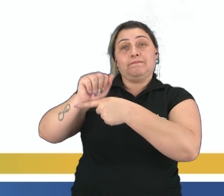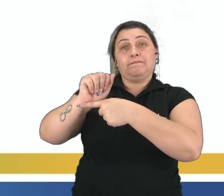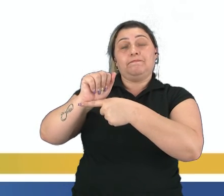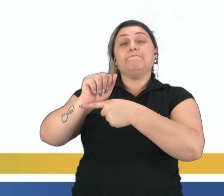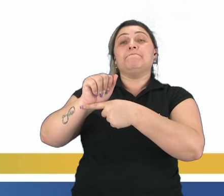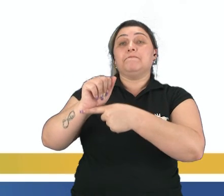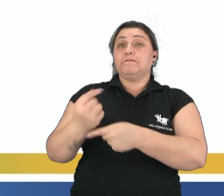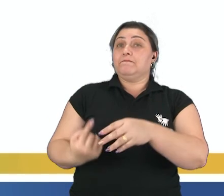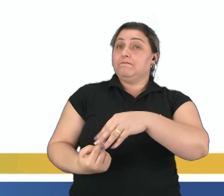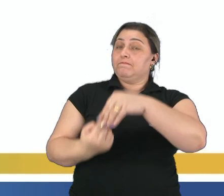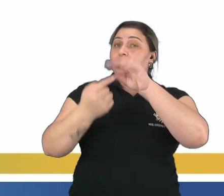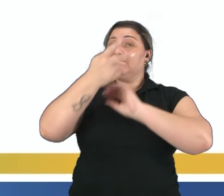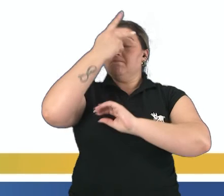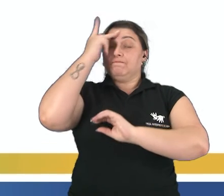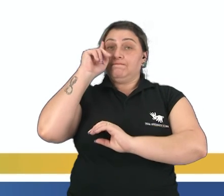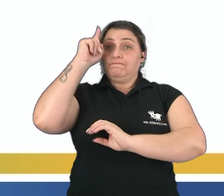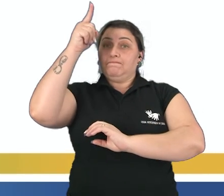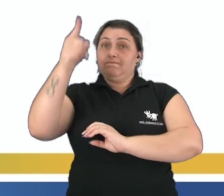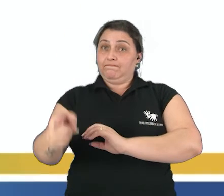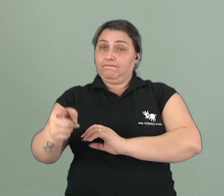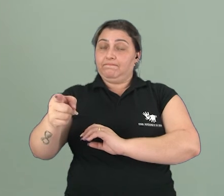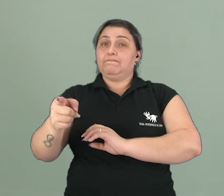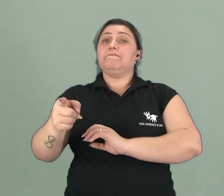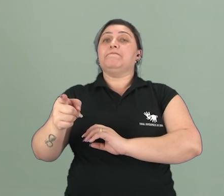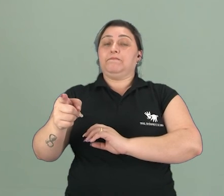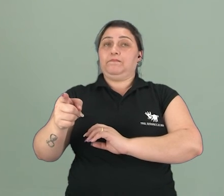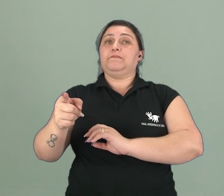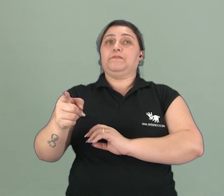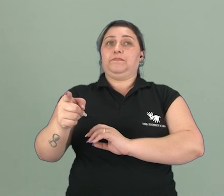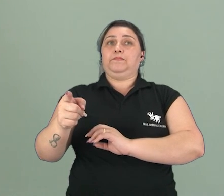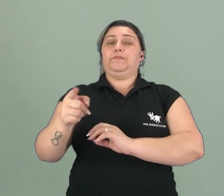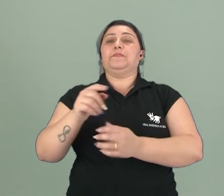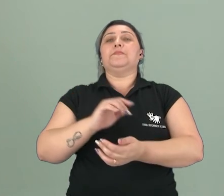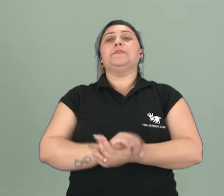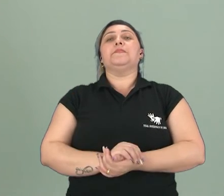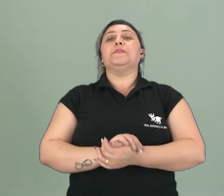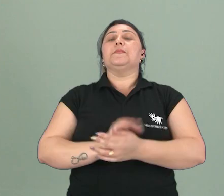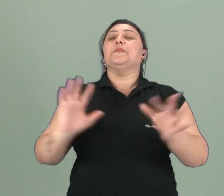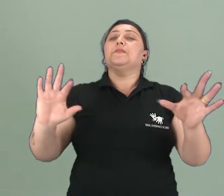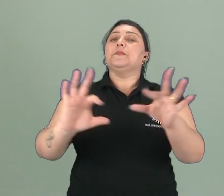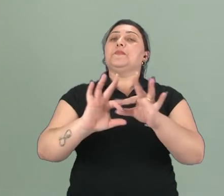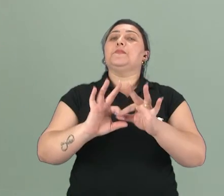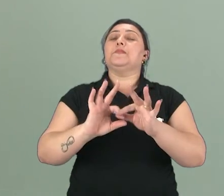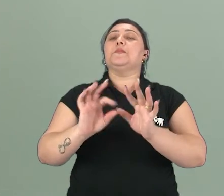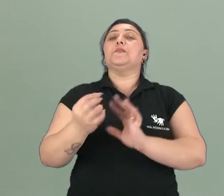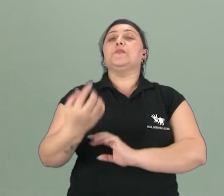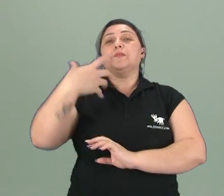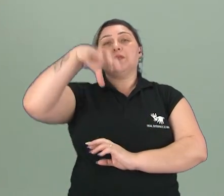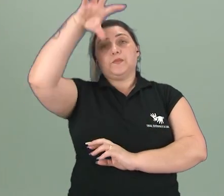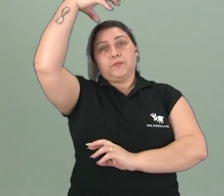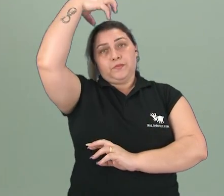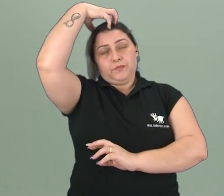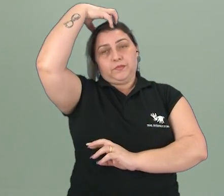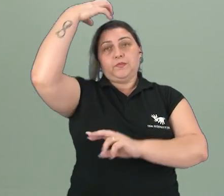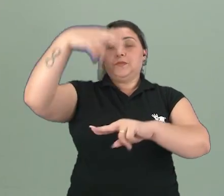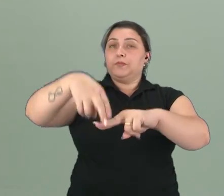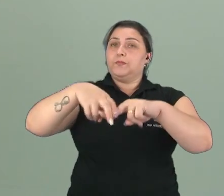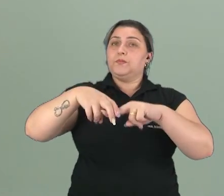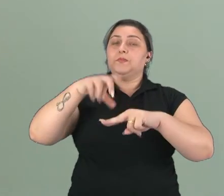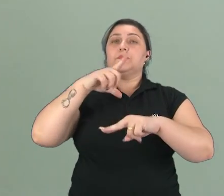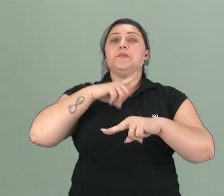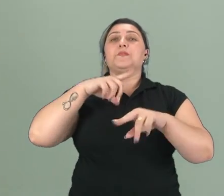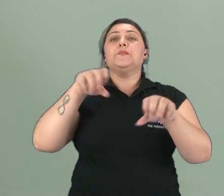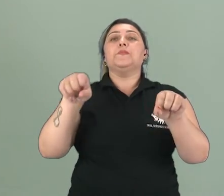alternativa A, certo? A centralização do poder que passou a ser unificado nas mãos do rei. Por isso a gente tem